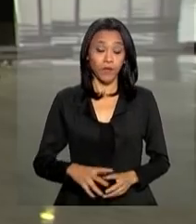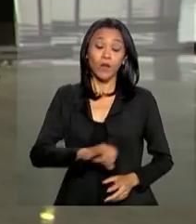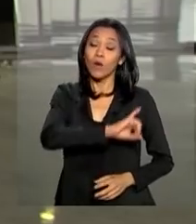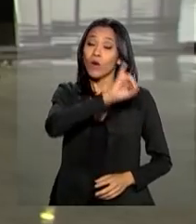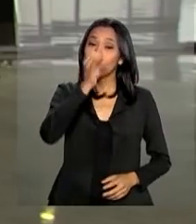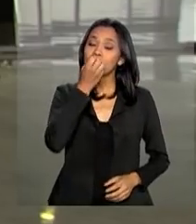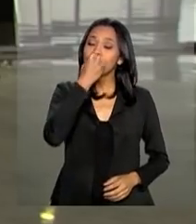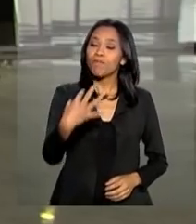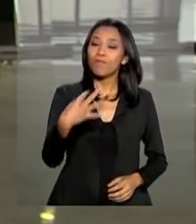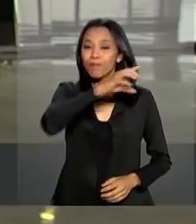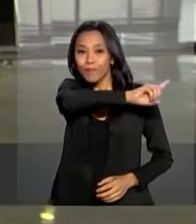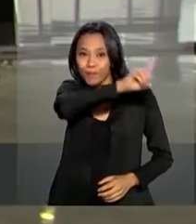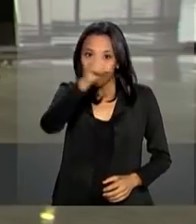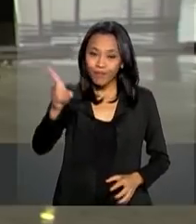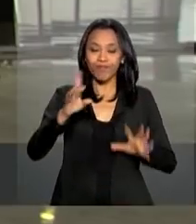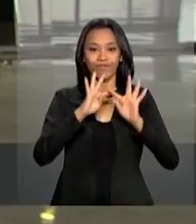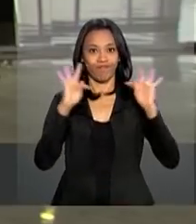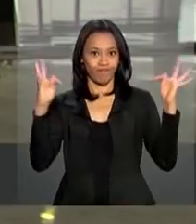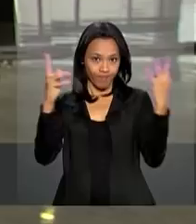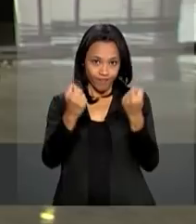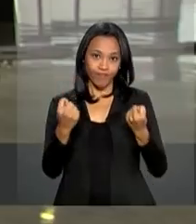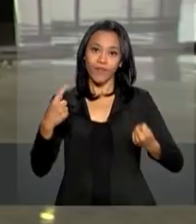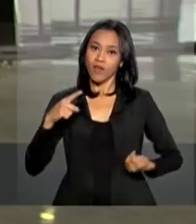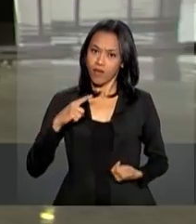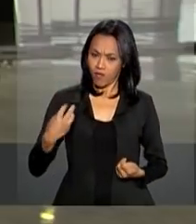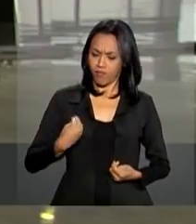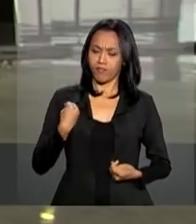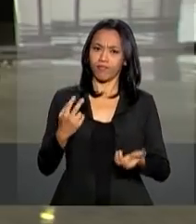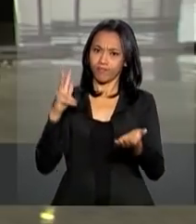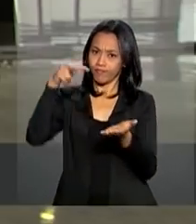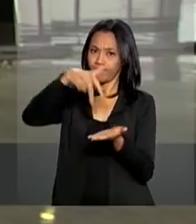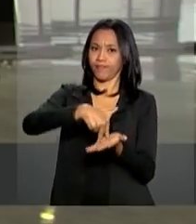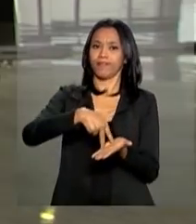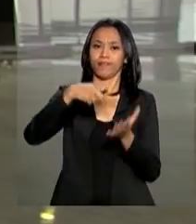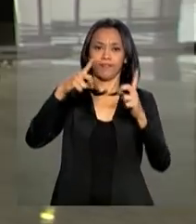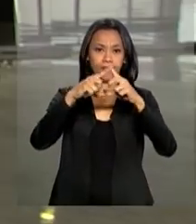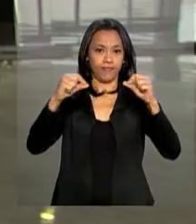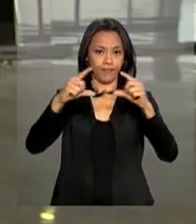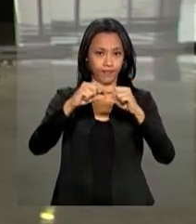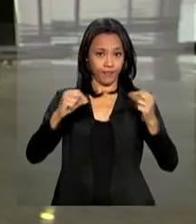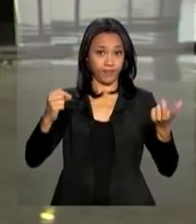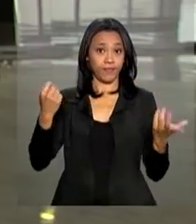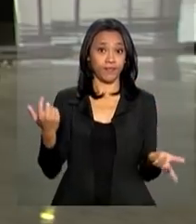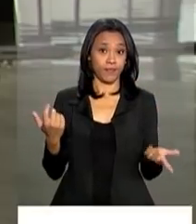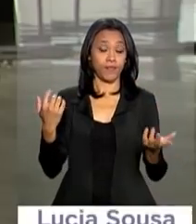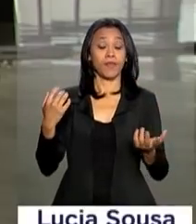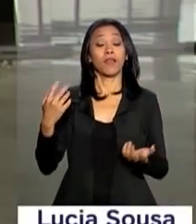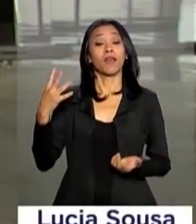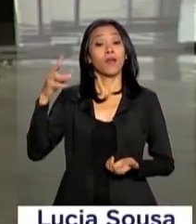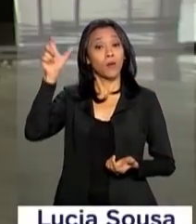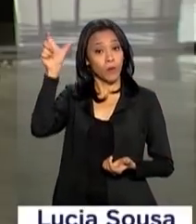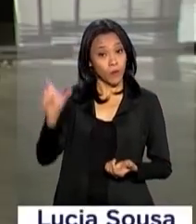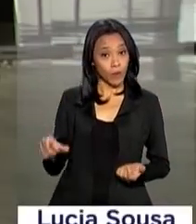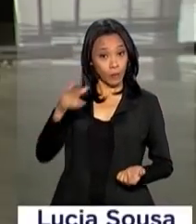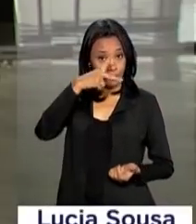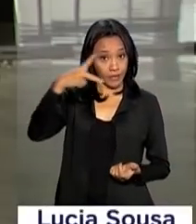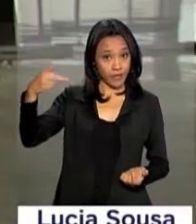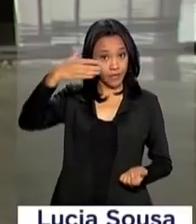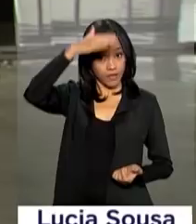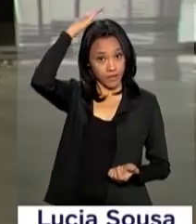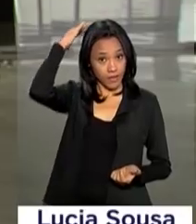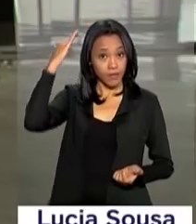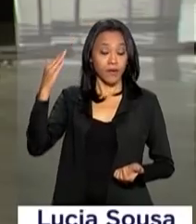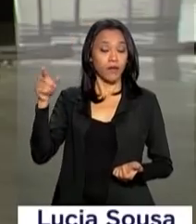Olá, bom dia a todos. Eu estou no Palácio do Planalto, em Brasília, onde o presidente Michel Temer deve passar toda